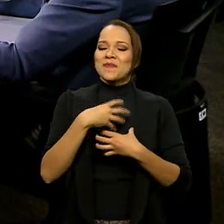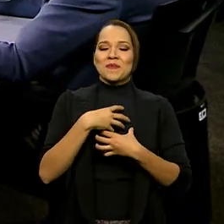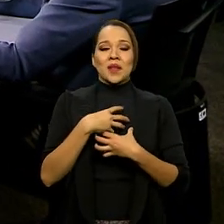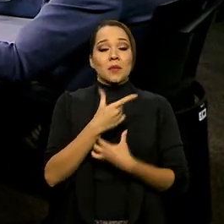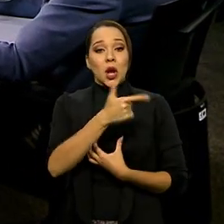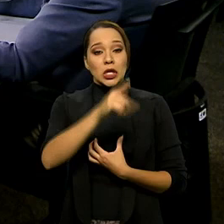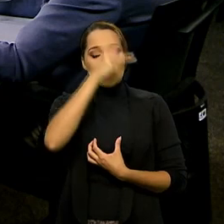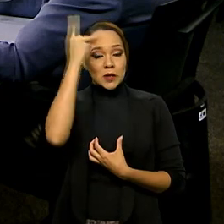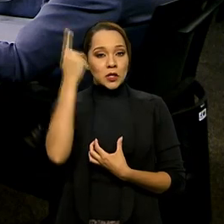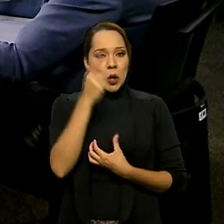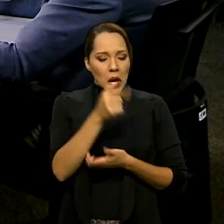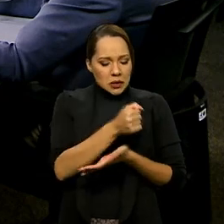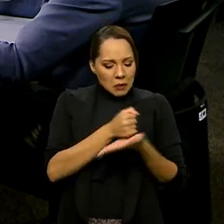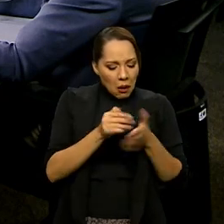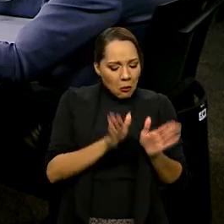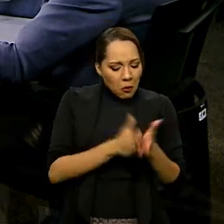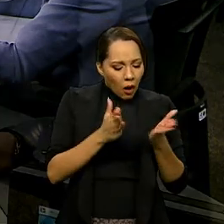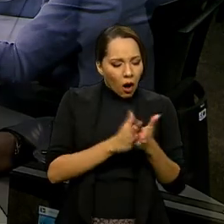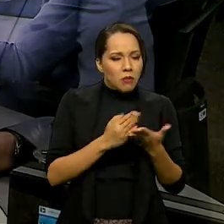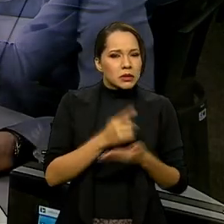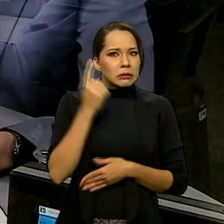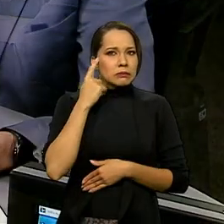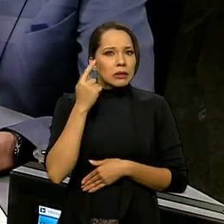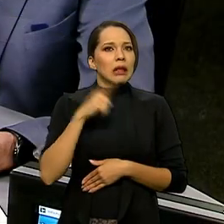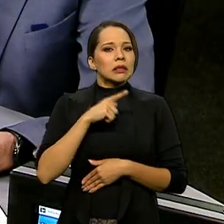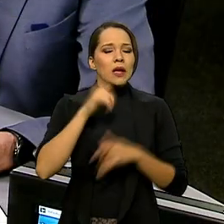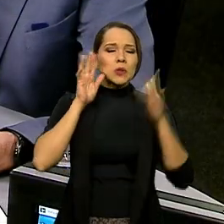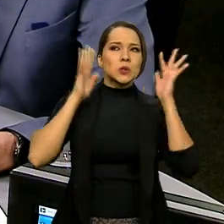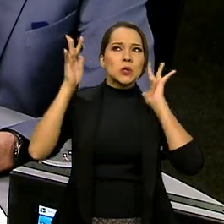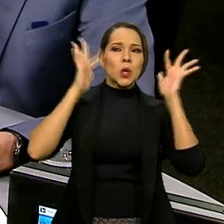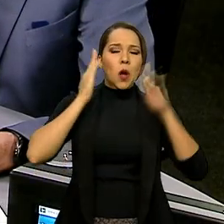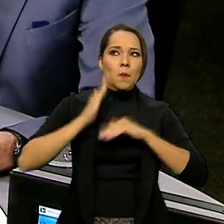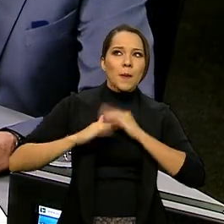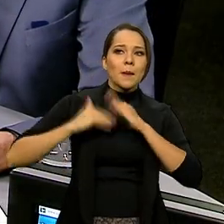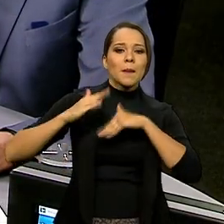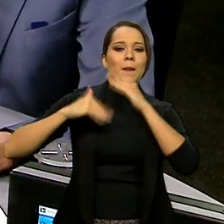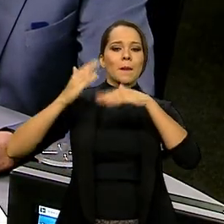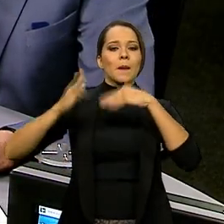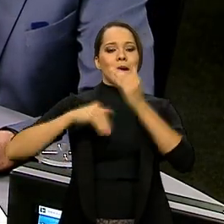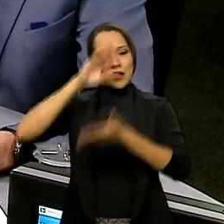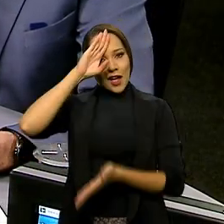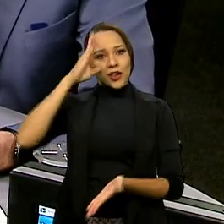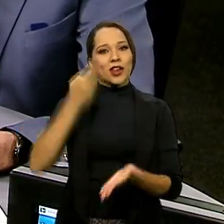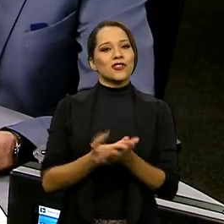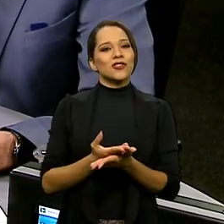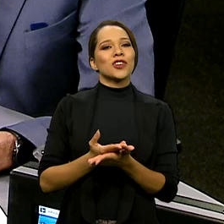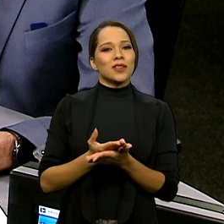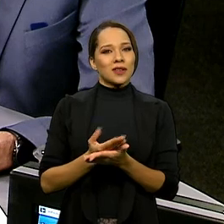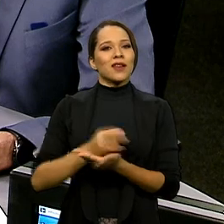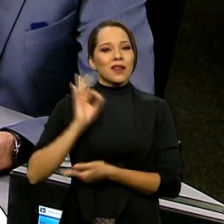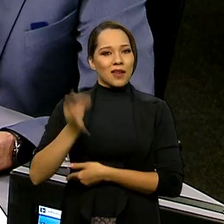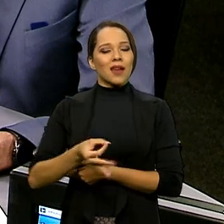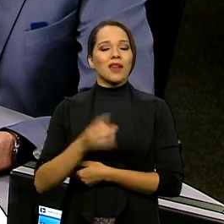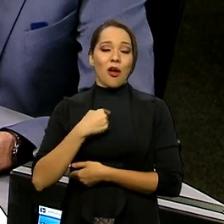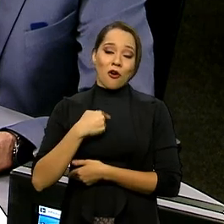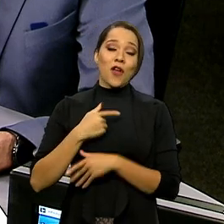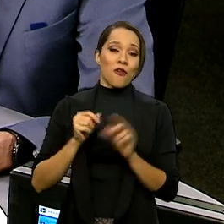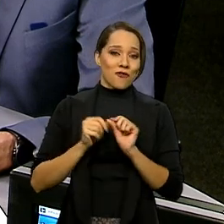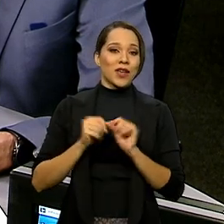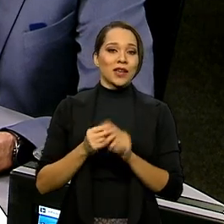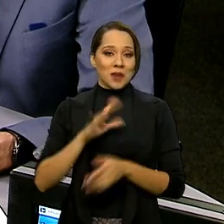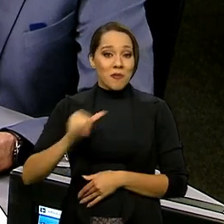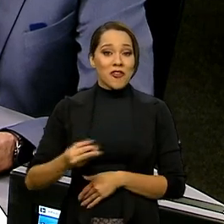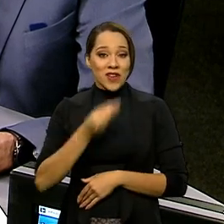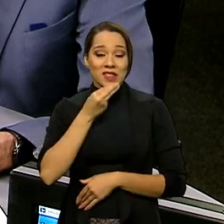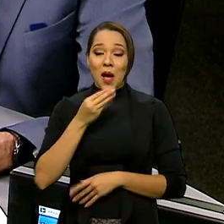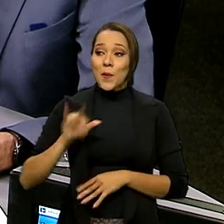aqueles que vêm de baixo e que tentam e que têm sonhos, né, e que acreditam até o final, que eu acho que foi o que eu fiz, e